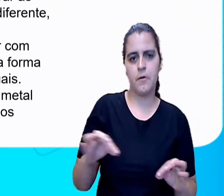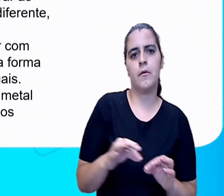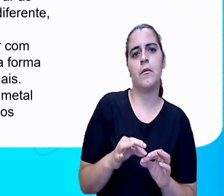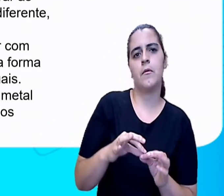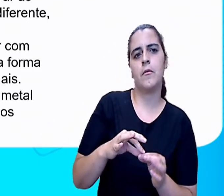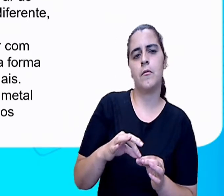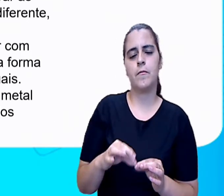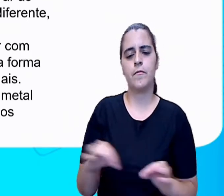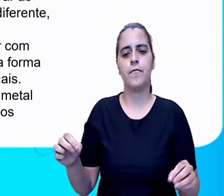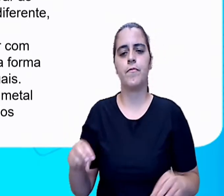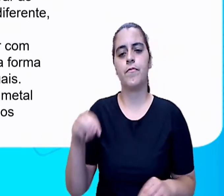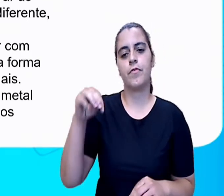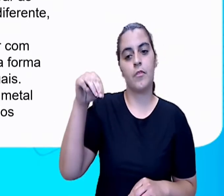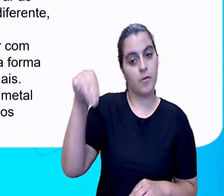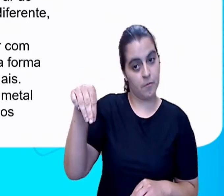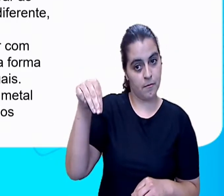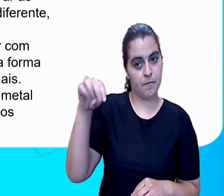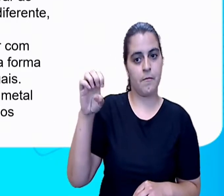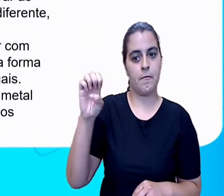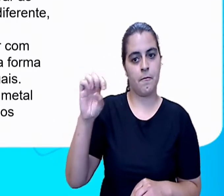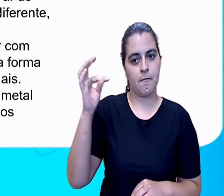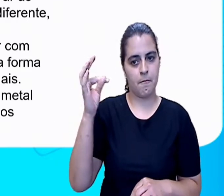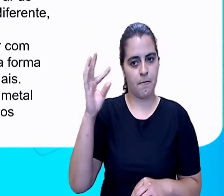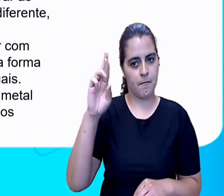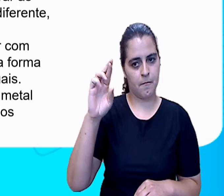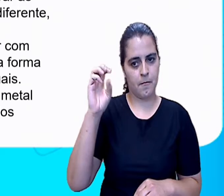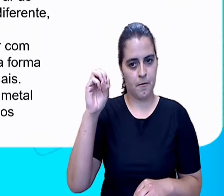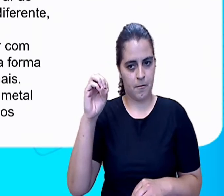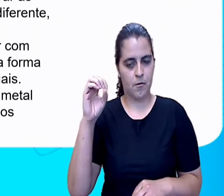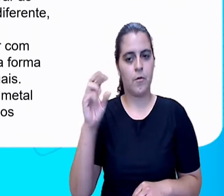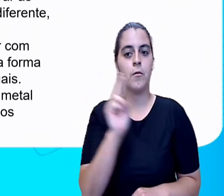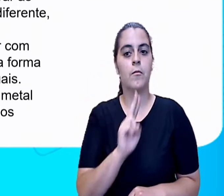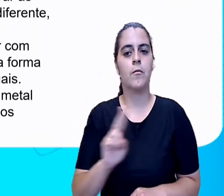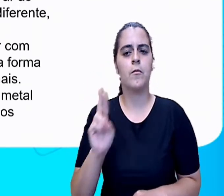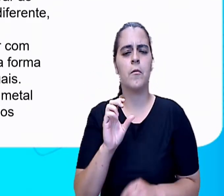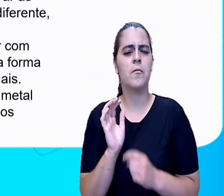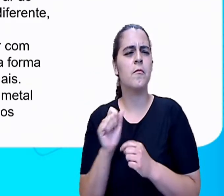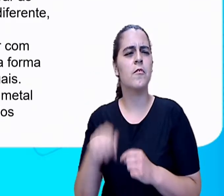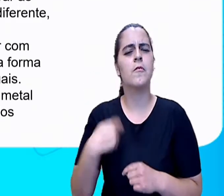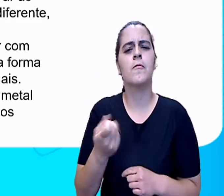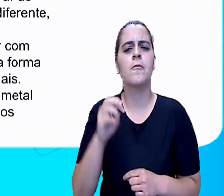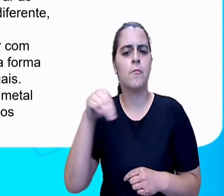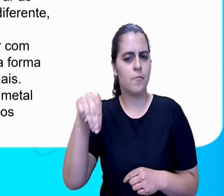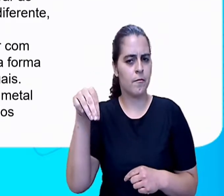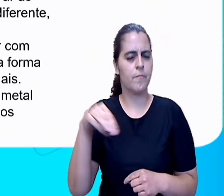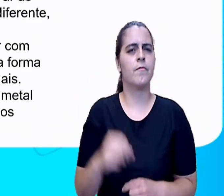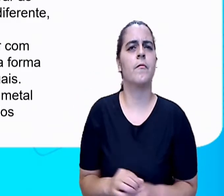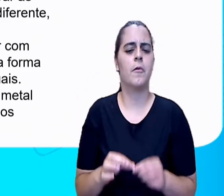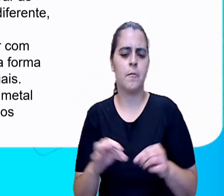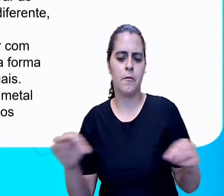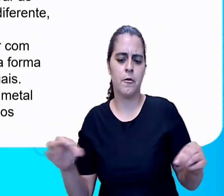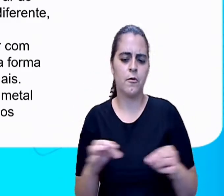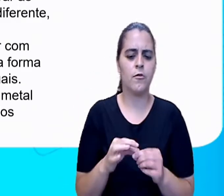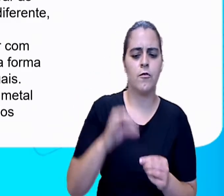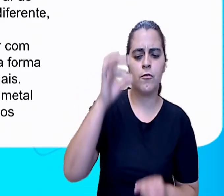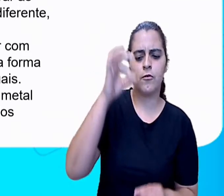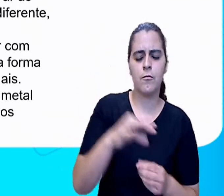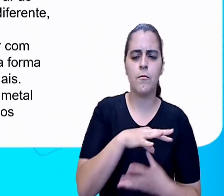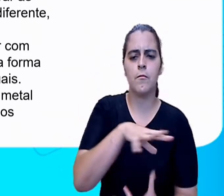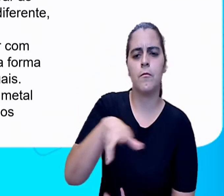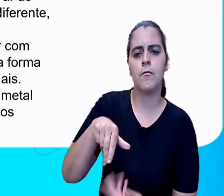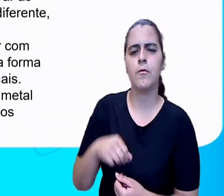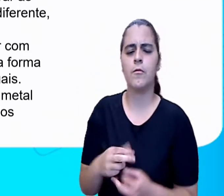exato foi o metro, que se tornou uma forma usada para medir e então no mundo todas as